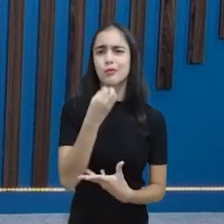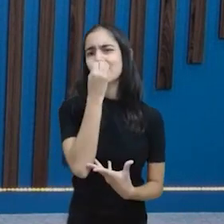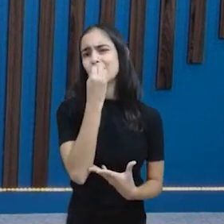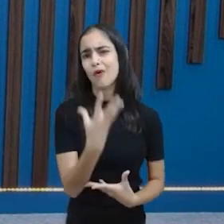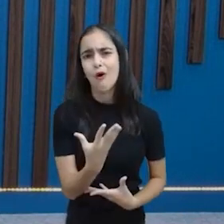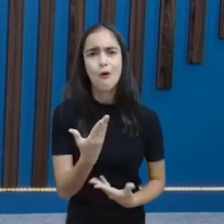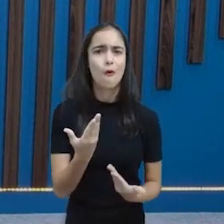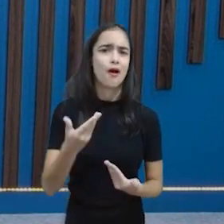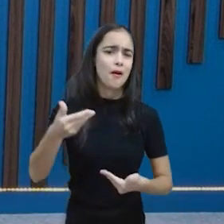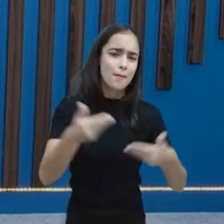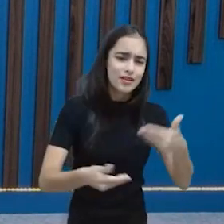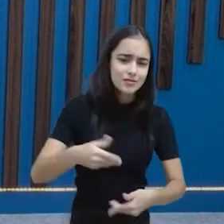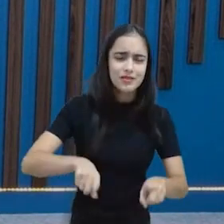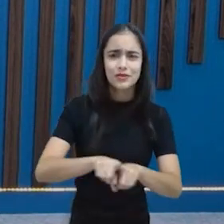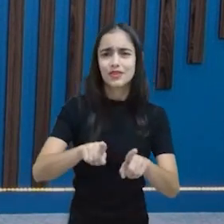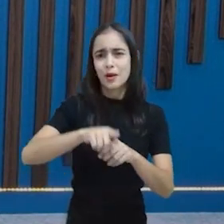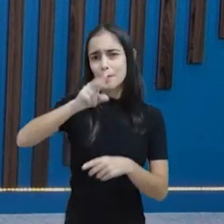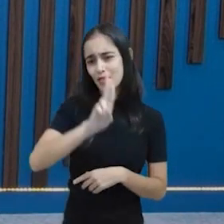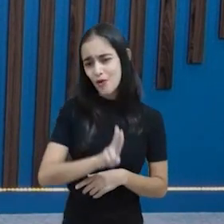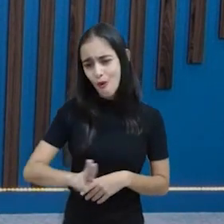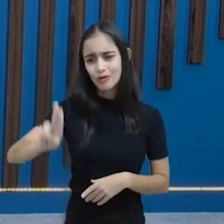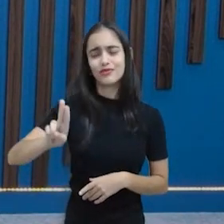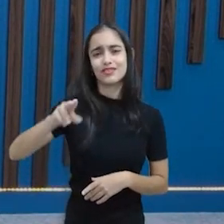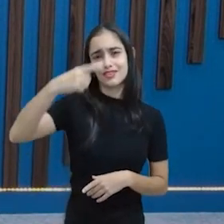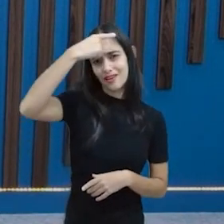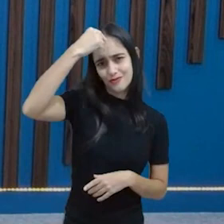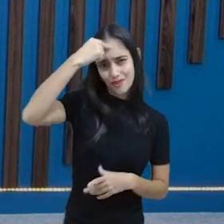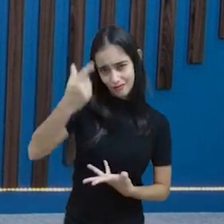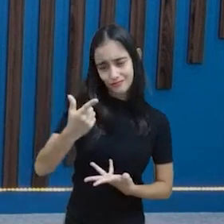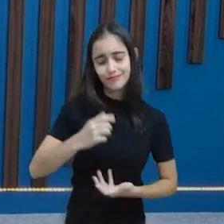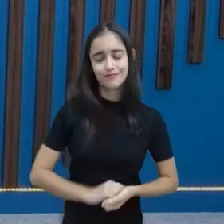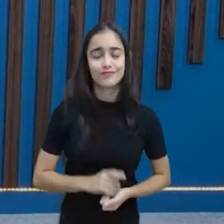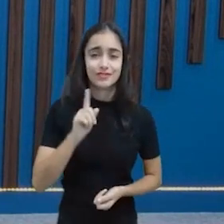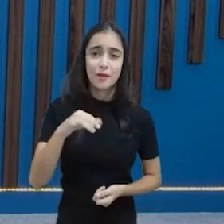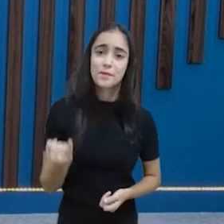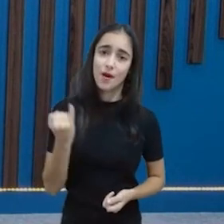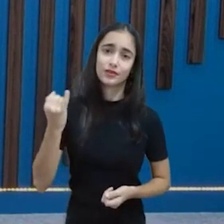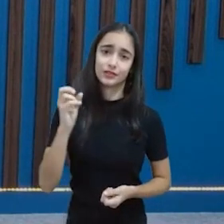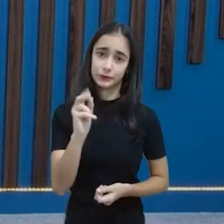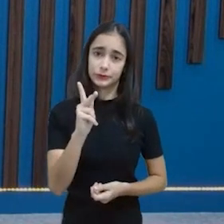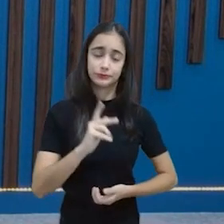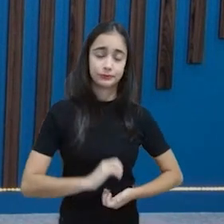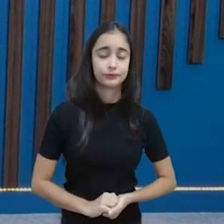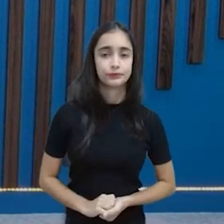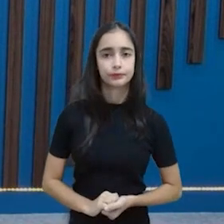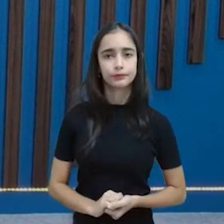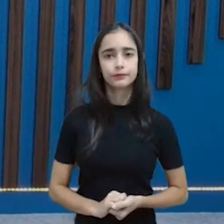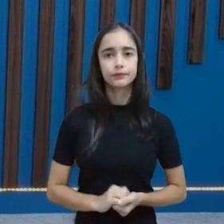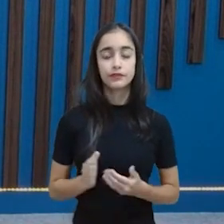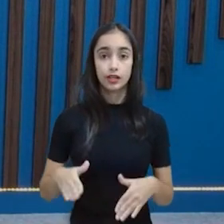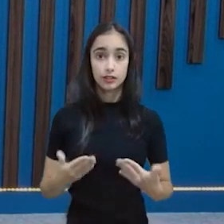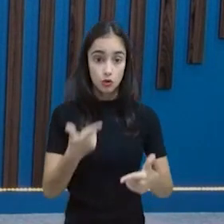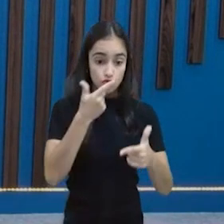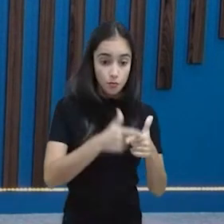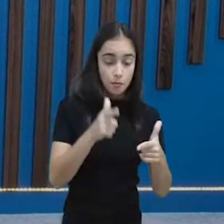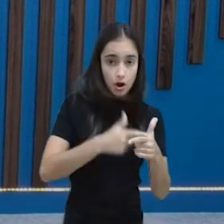nas universidades, né? Tudo isso é fundamental, ok? Então, os problemas ambientais, né,